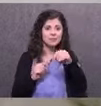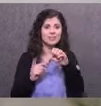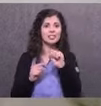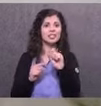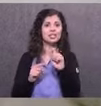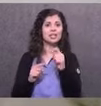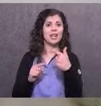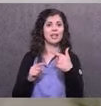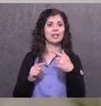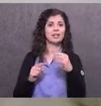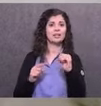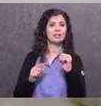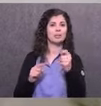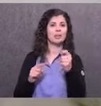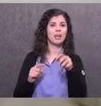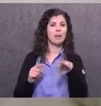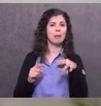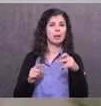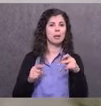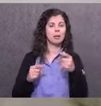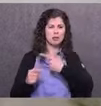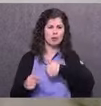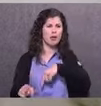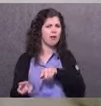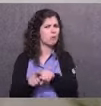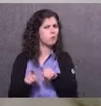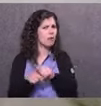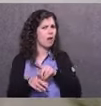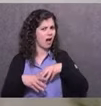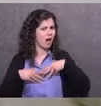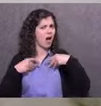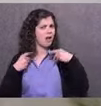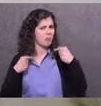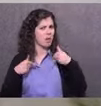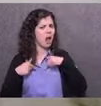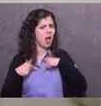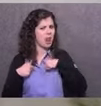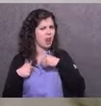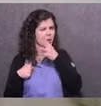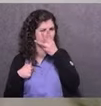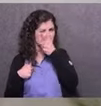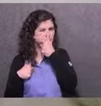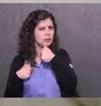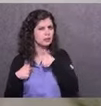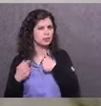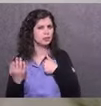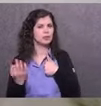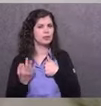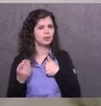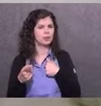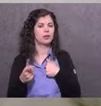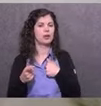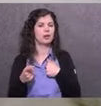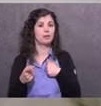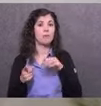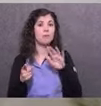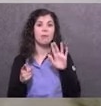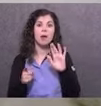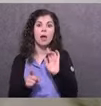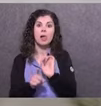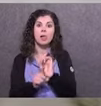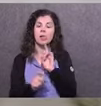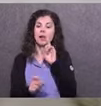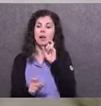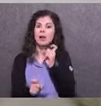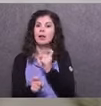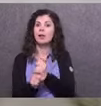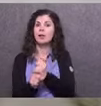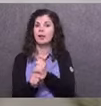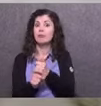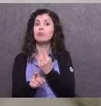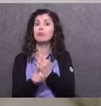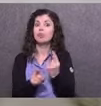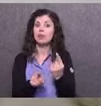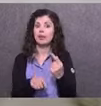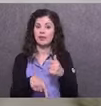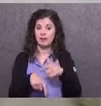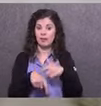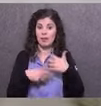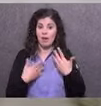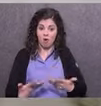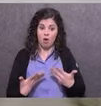Nossa alma está triste. E devemos vigiar, porque os tempos são